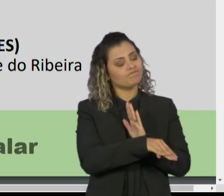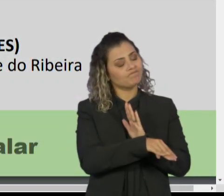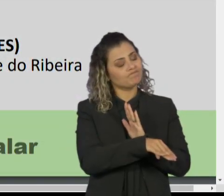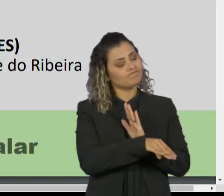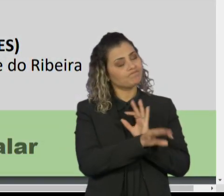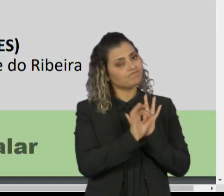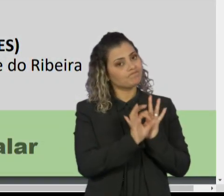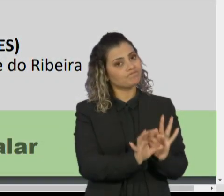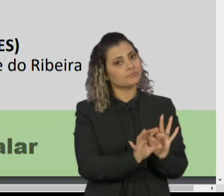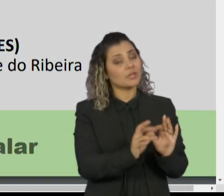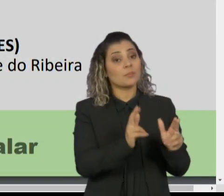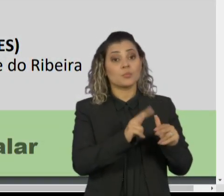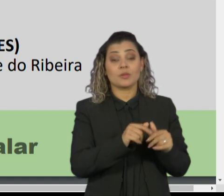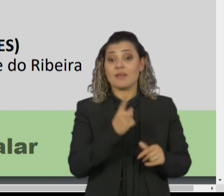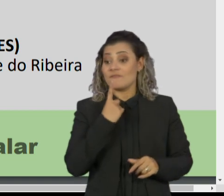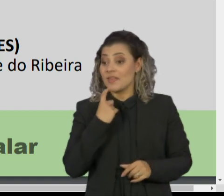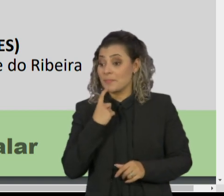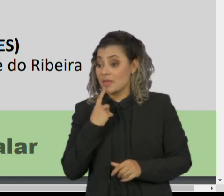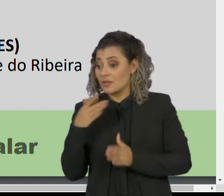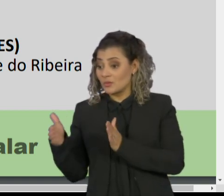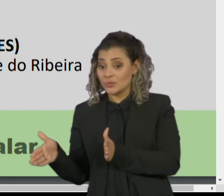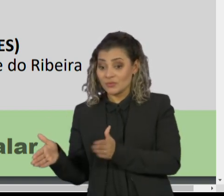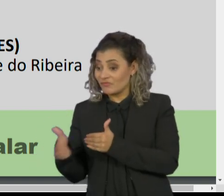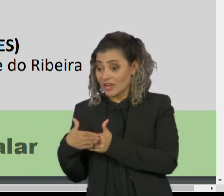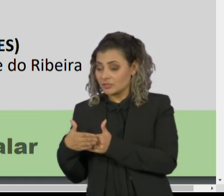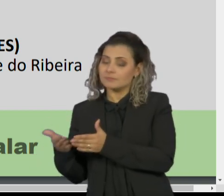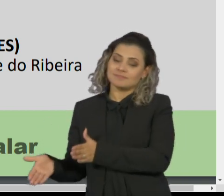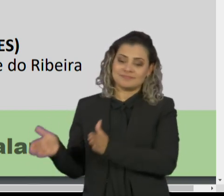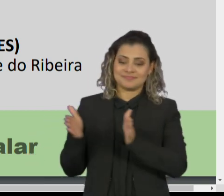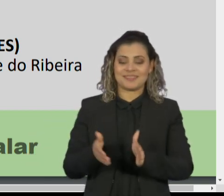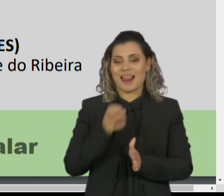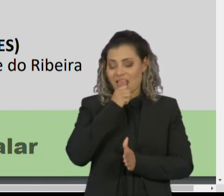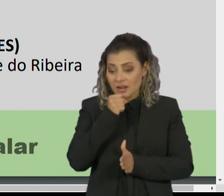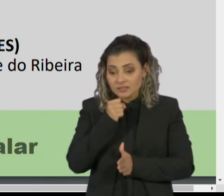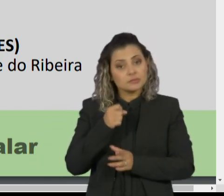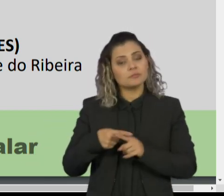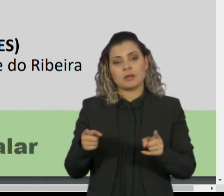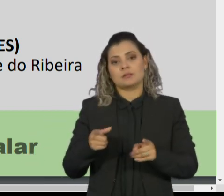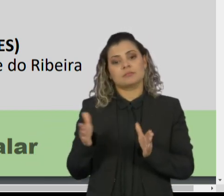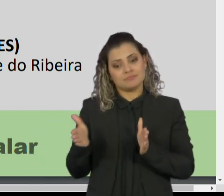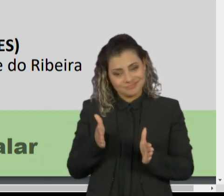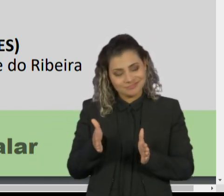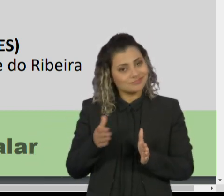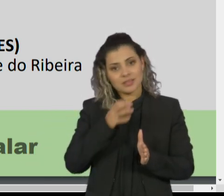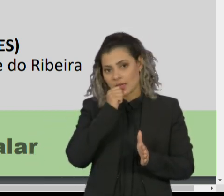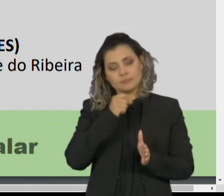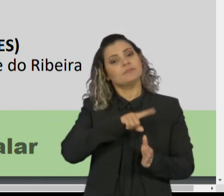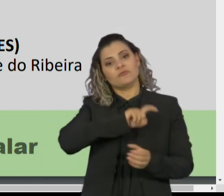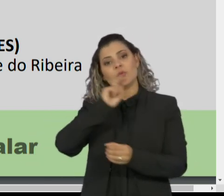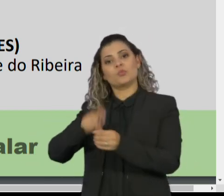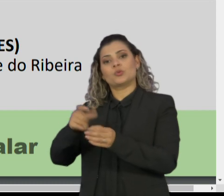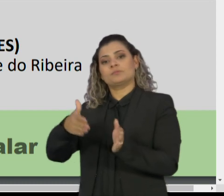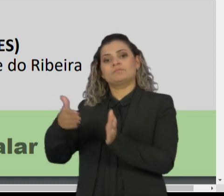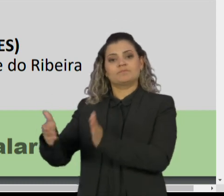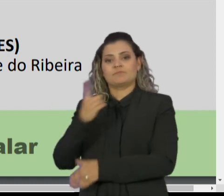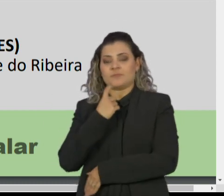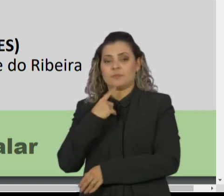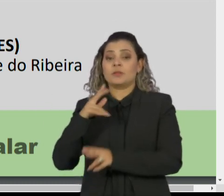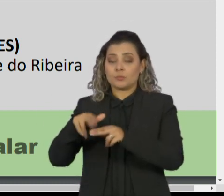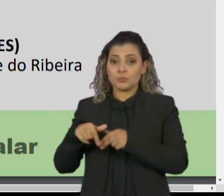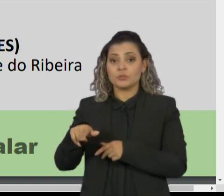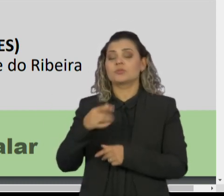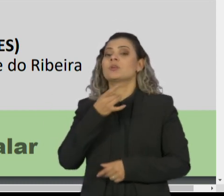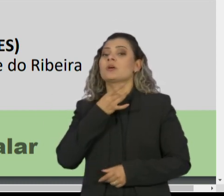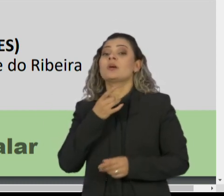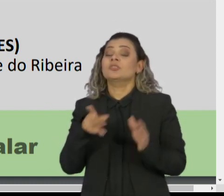fez com que saísse da fase vermelha para a fase laranja, e dentro disso nós já colocamos 10 respiradores no Hospital de Registro